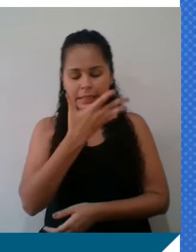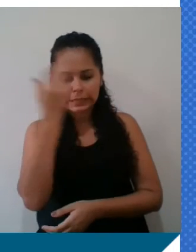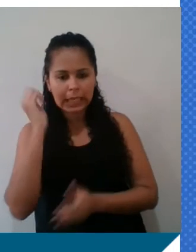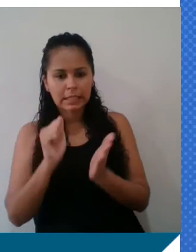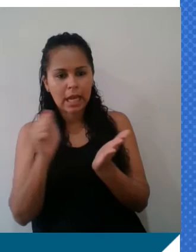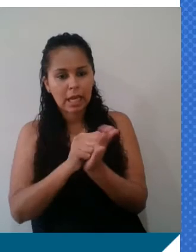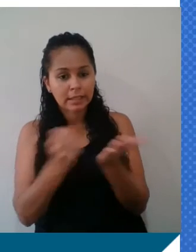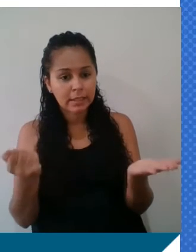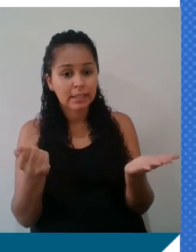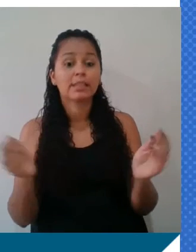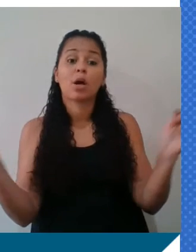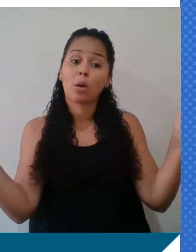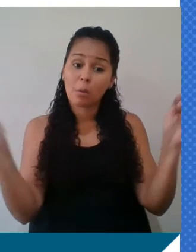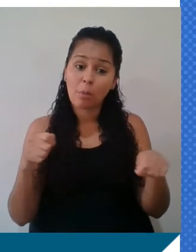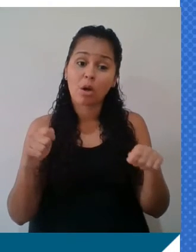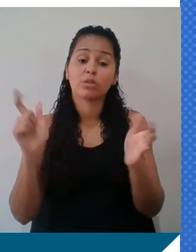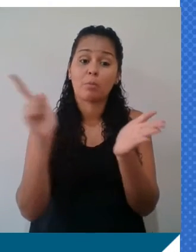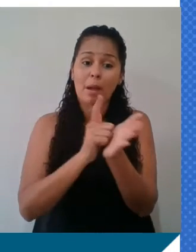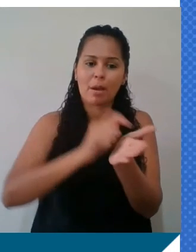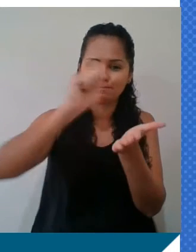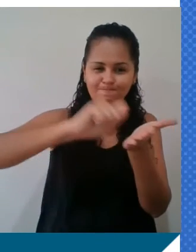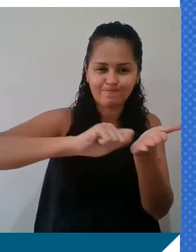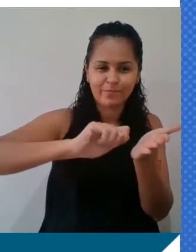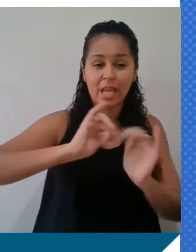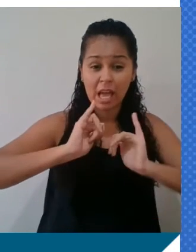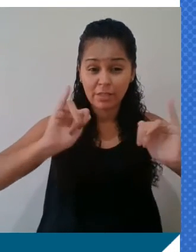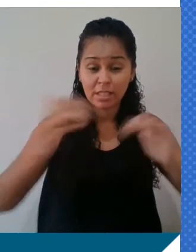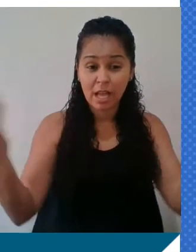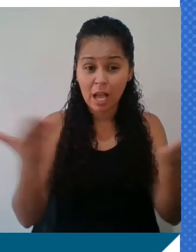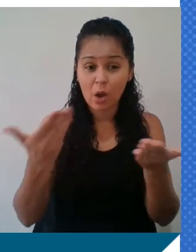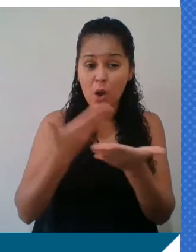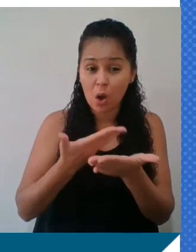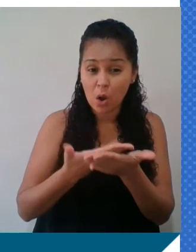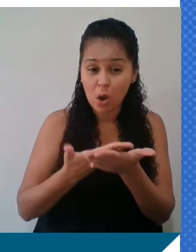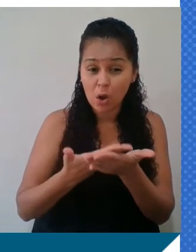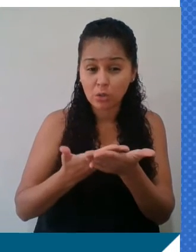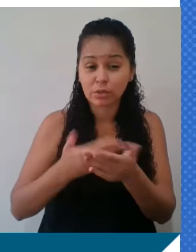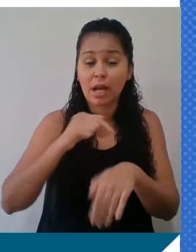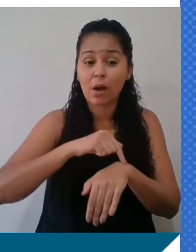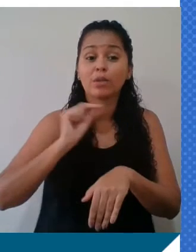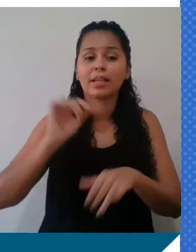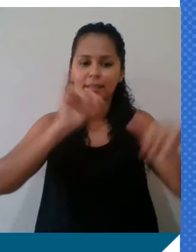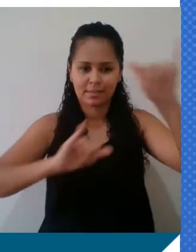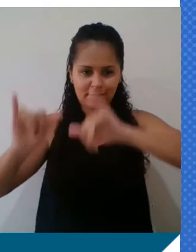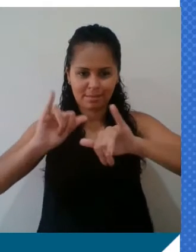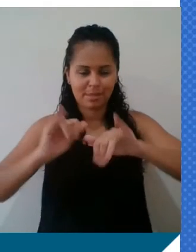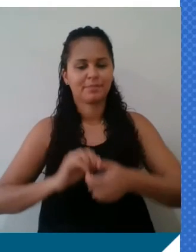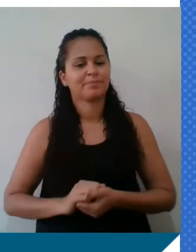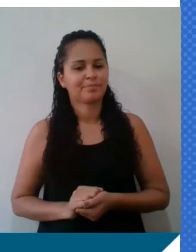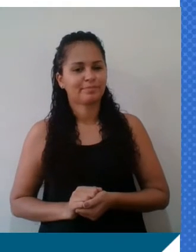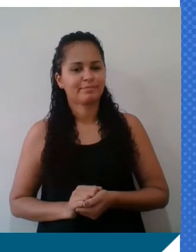a agenda, você pode colocar um lembretezinho, um post-it avisando. Agora é hora de estudar Química.